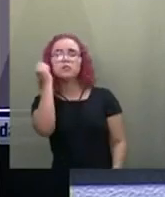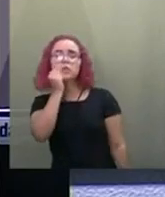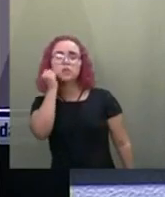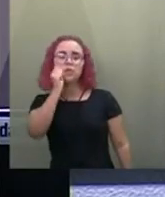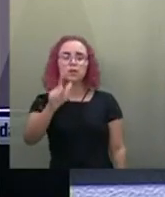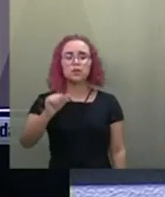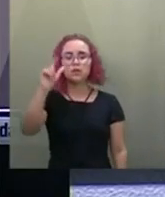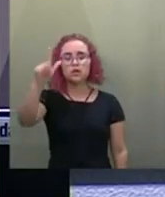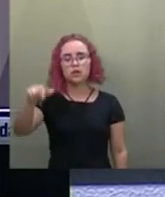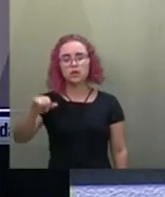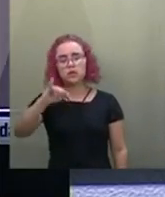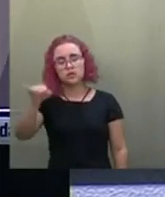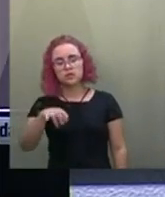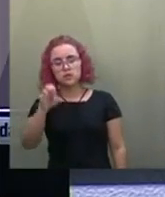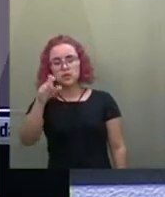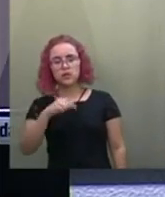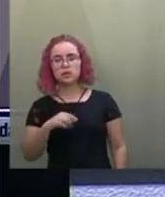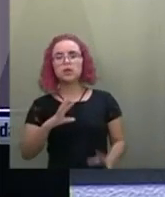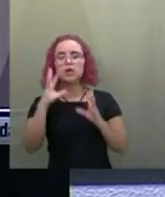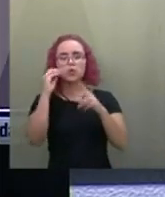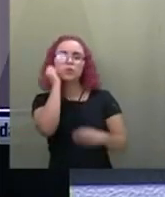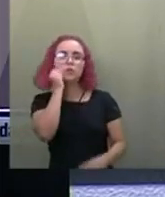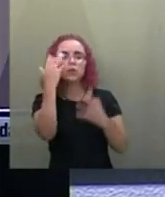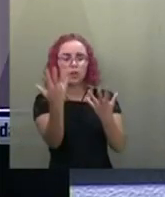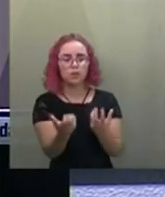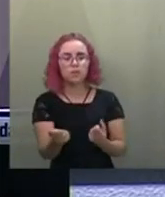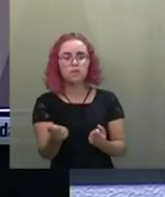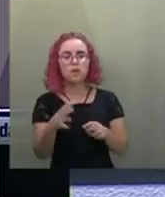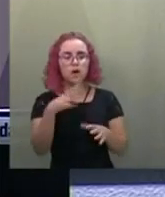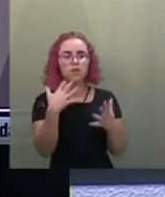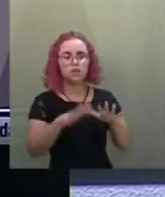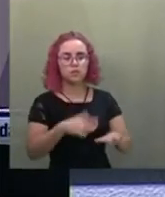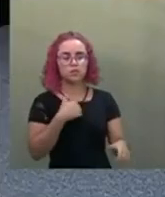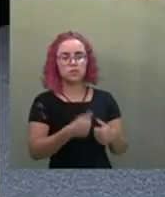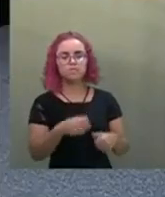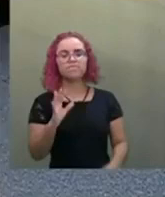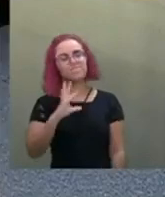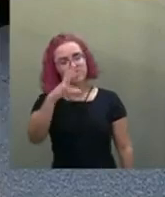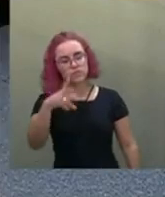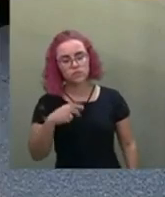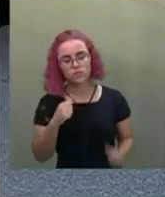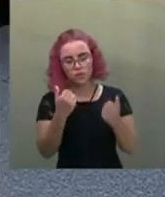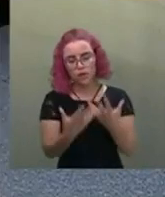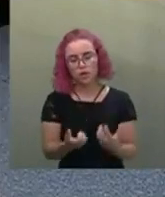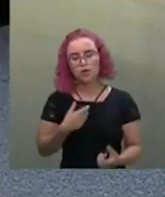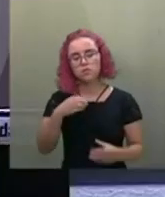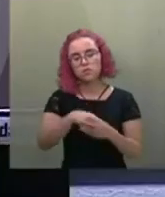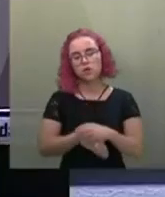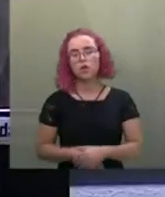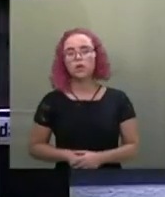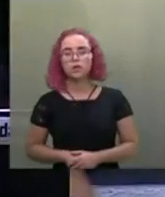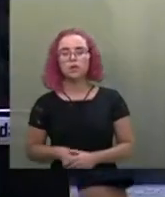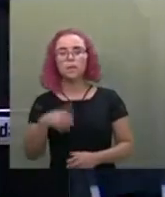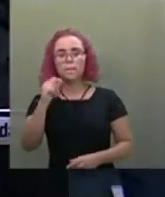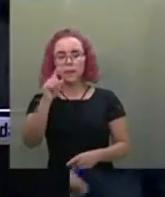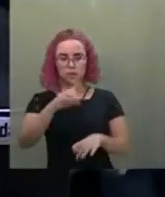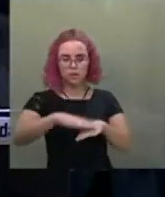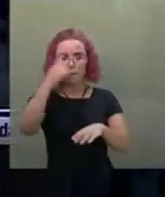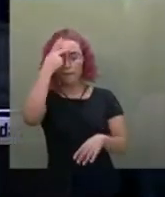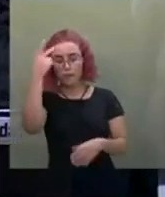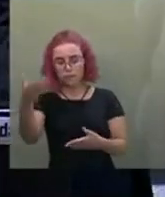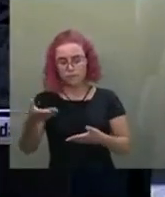medo de desgaste. Esse é o grande problema da reeleição, né, Arthur Nogueira? Muito